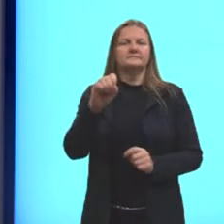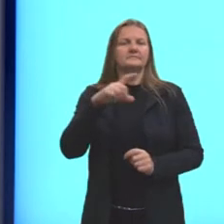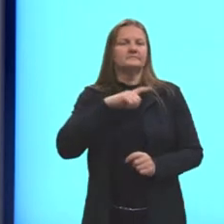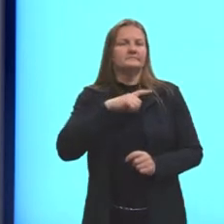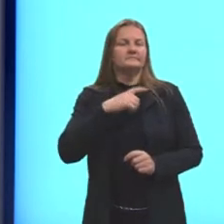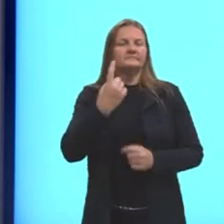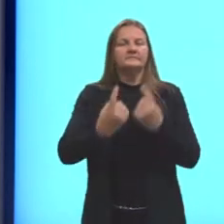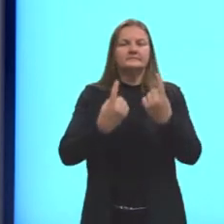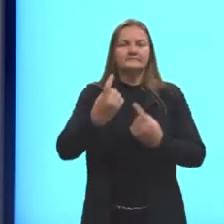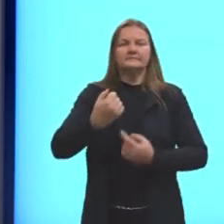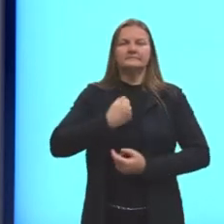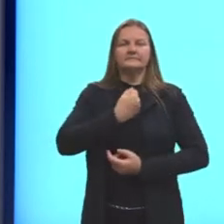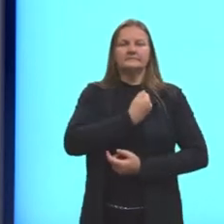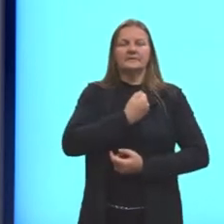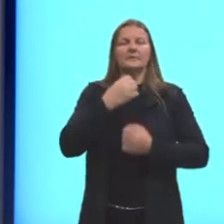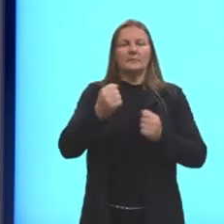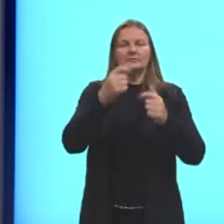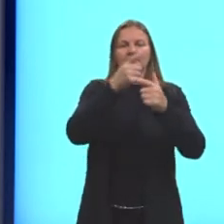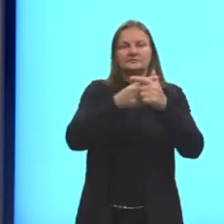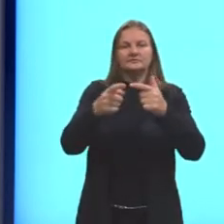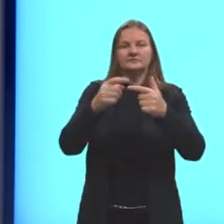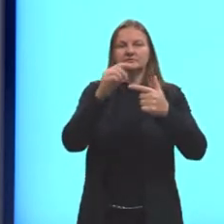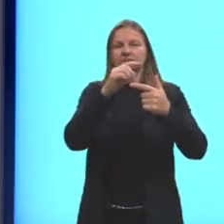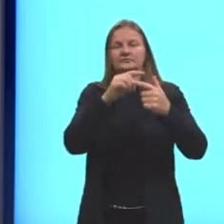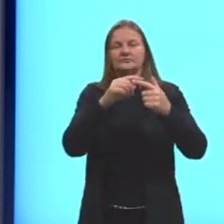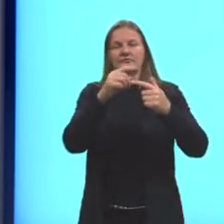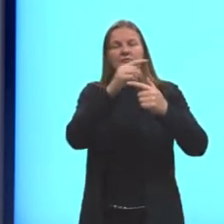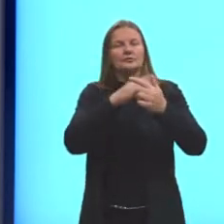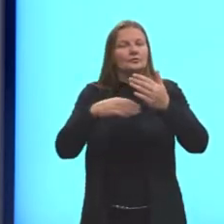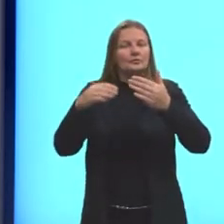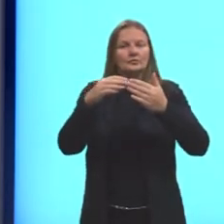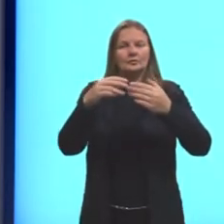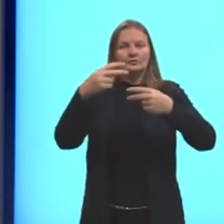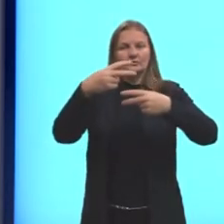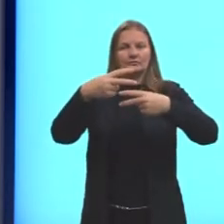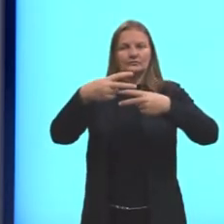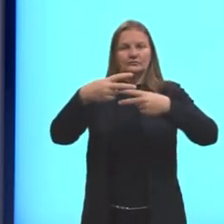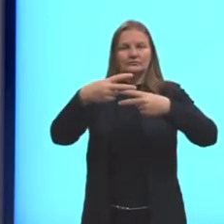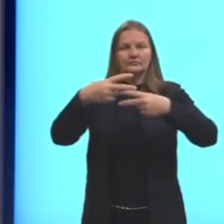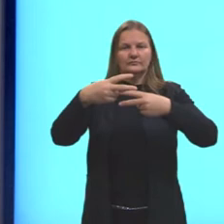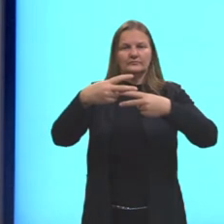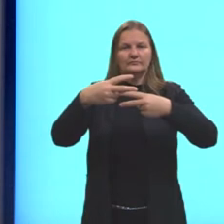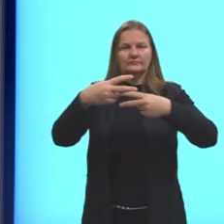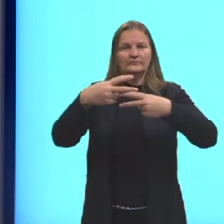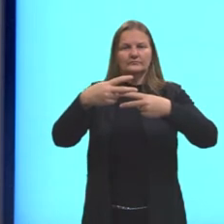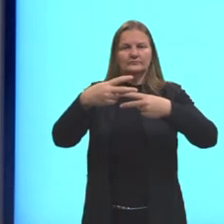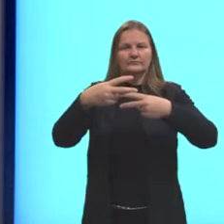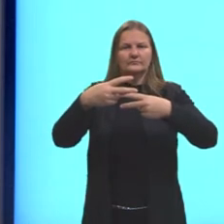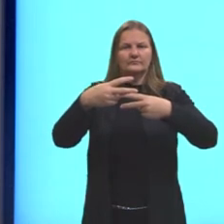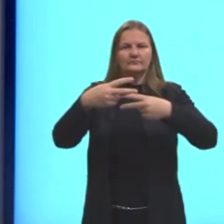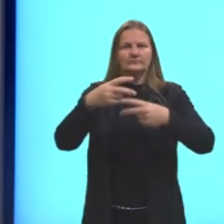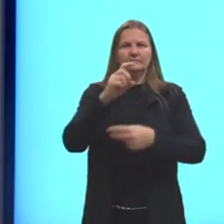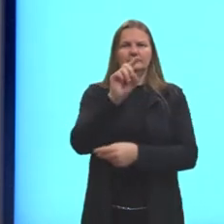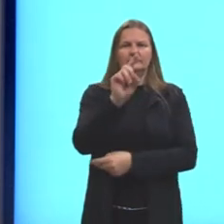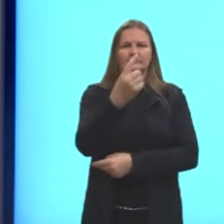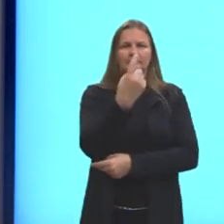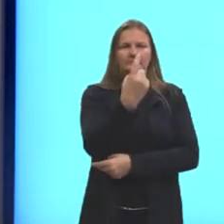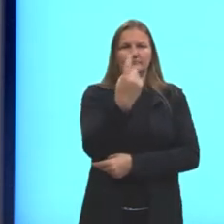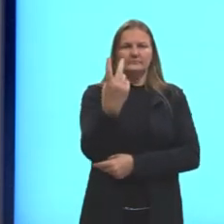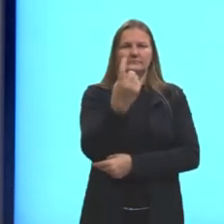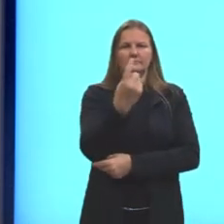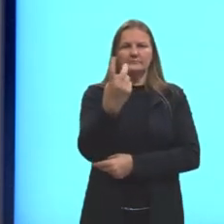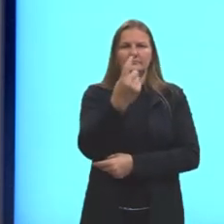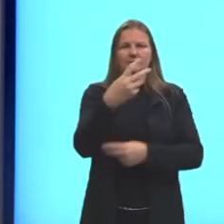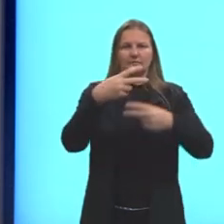existe algum número que pode dividir todos os coeficientes quais são os coeficientes o 12 é o